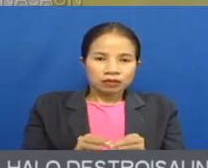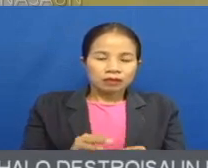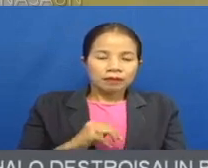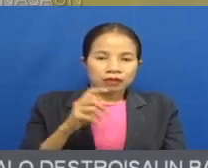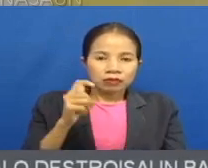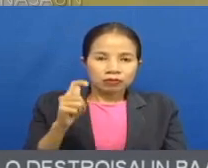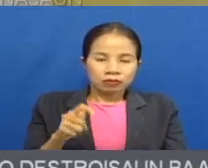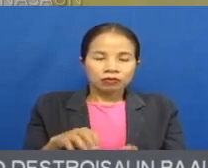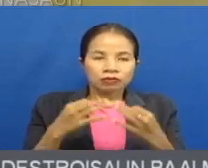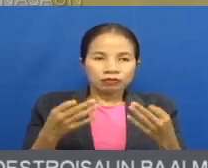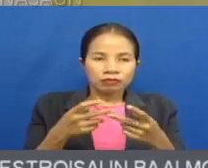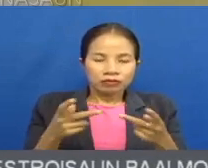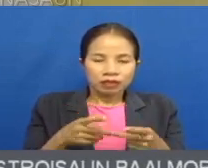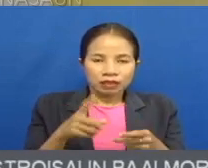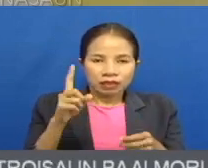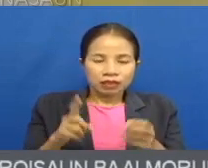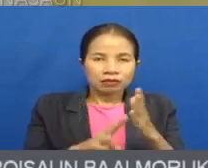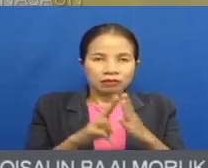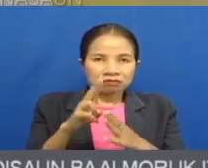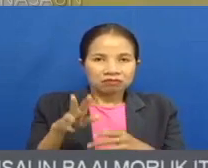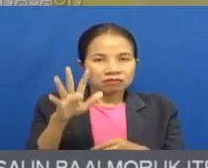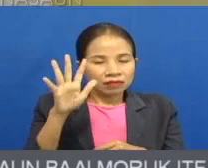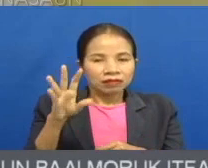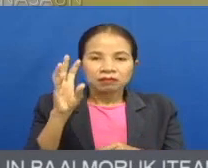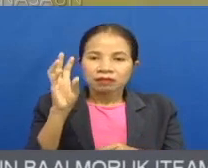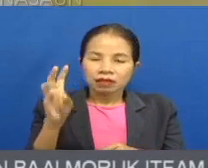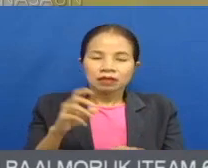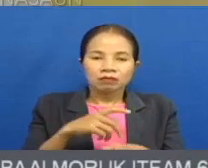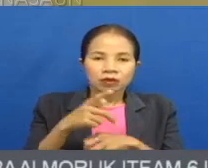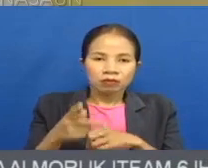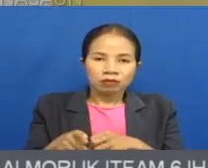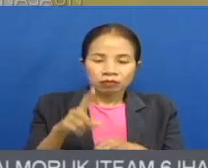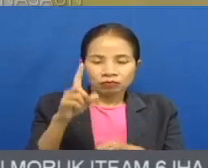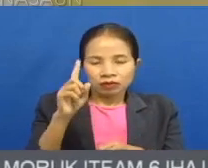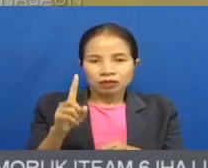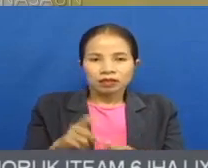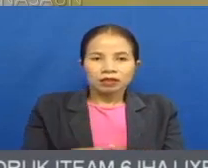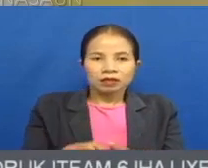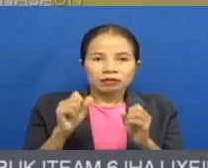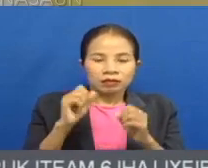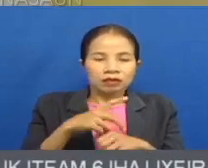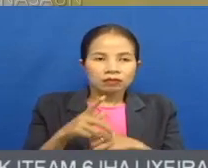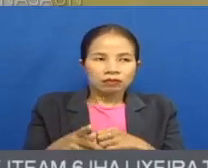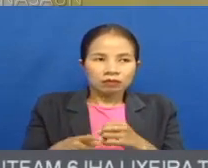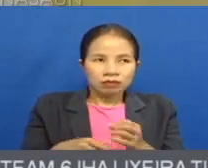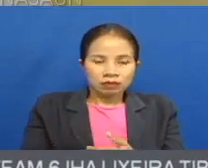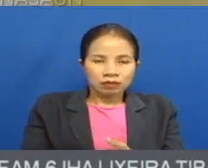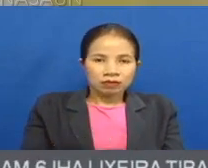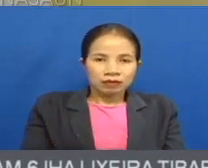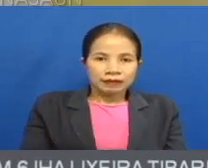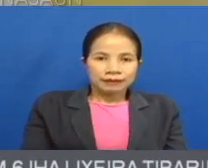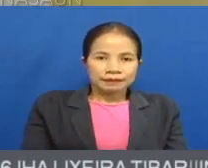Mantuto, cada fato em dia, da Luma Poster, né, Lima, da Luma Nen, da Luma Ida, da Luma Belo Molor e outros transformadores.